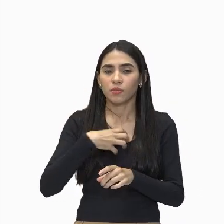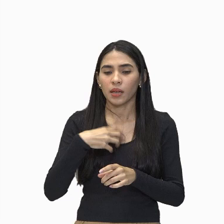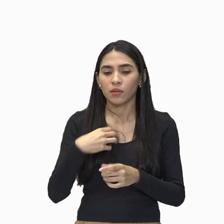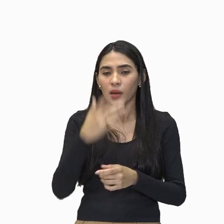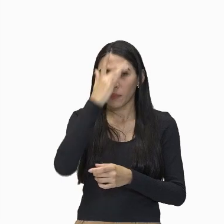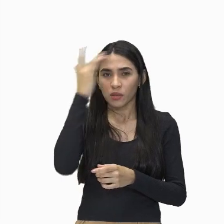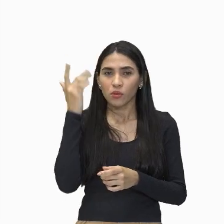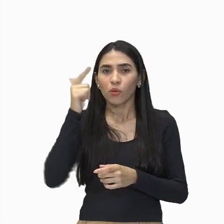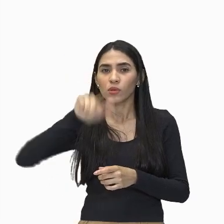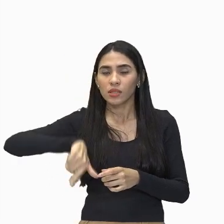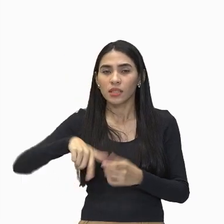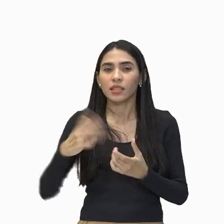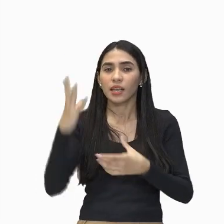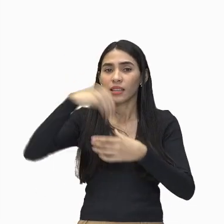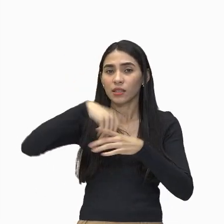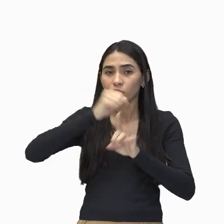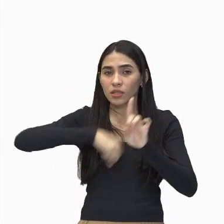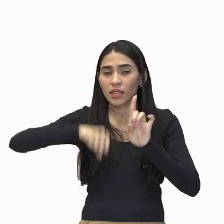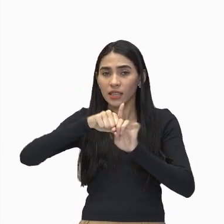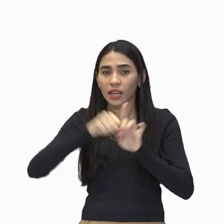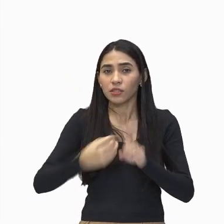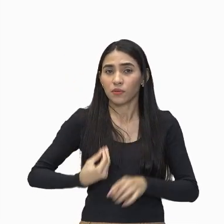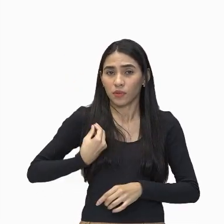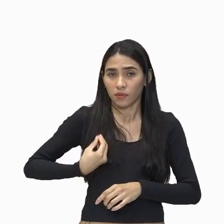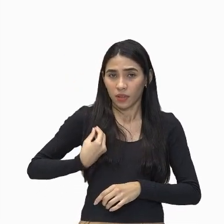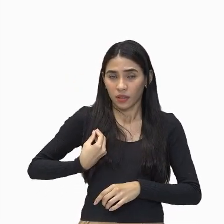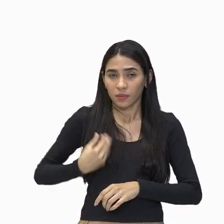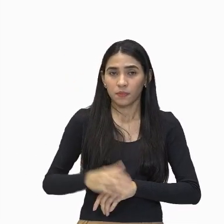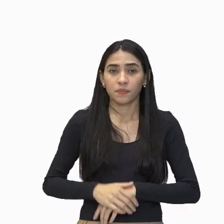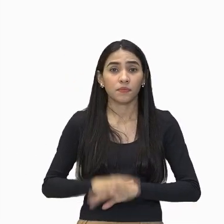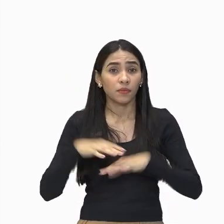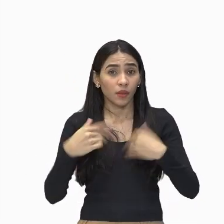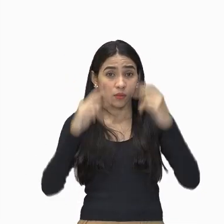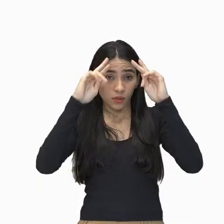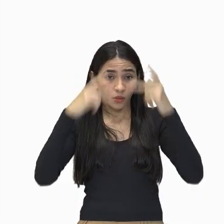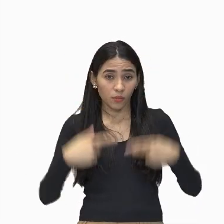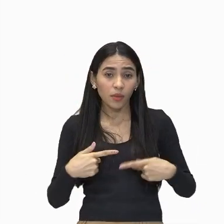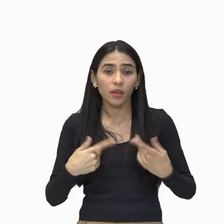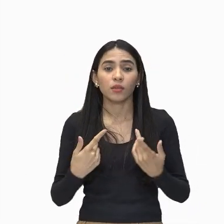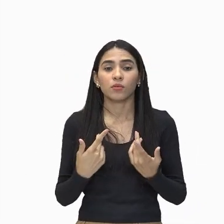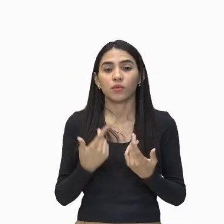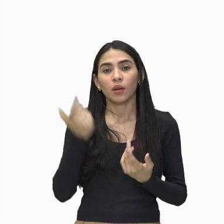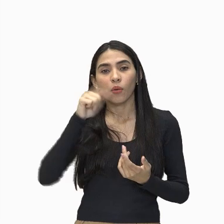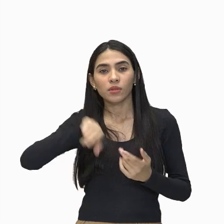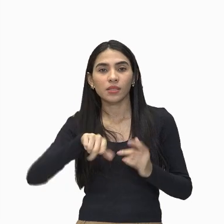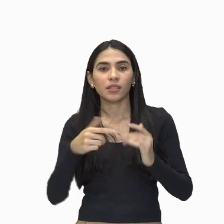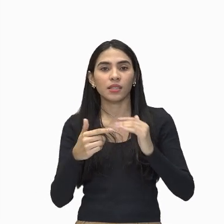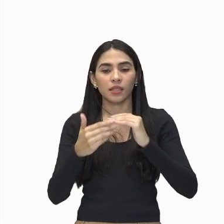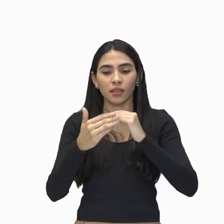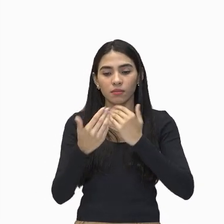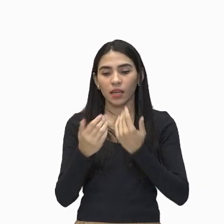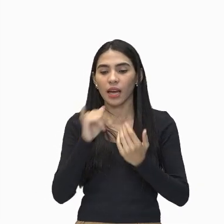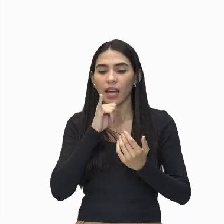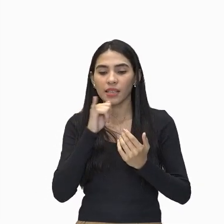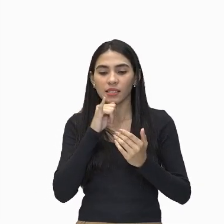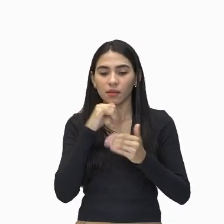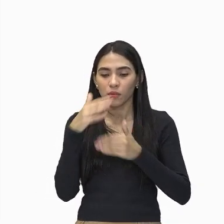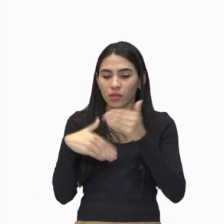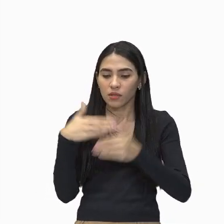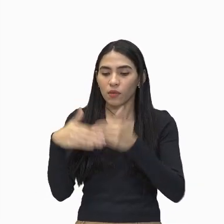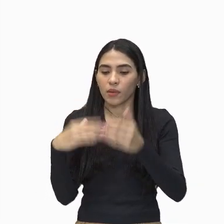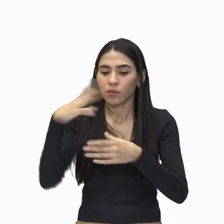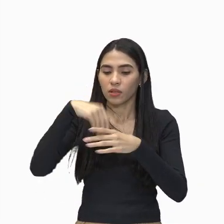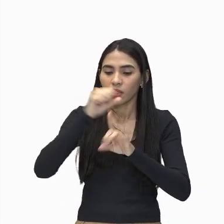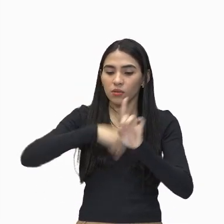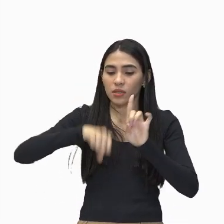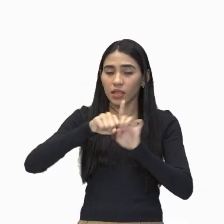pertencimento, não é verdade? Assim, o ser humano construía sua identidade a partir destas referências